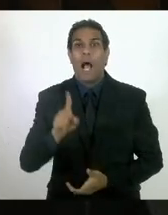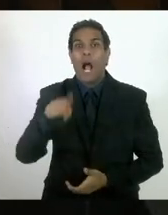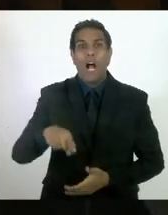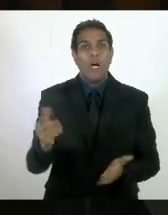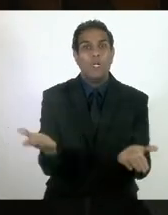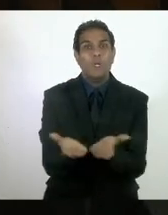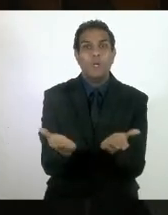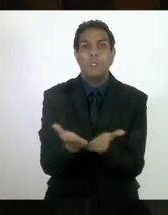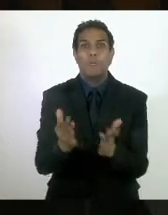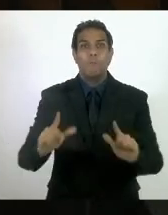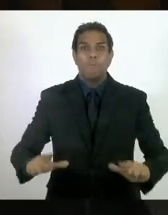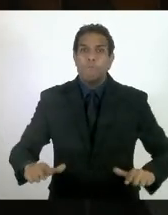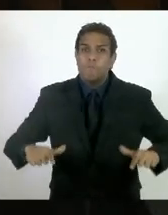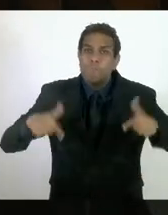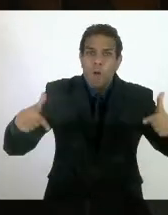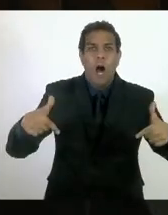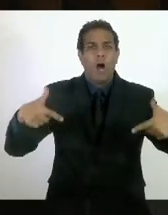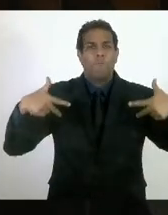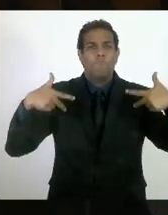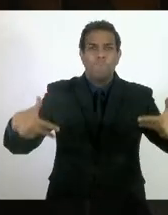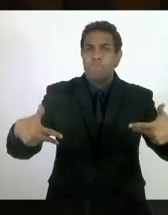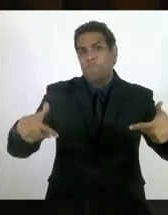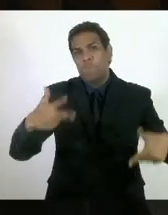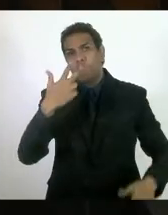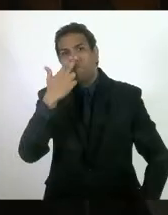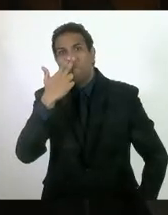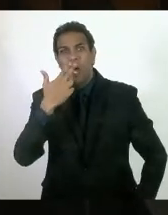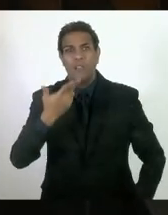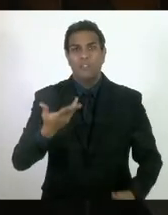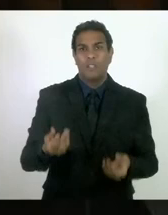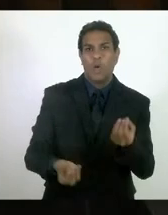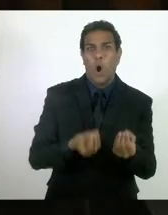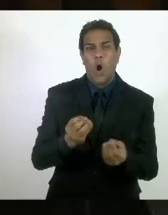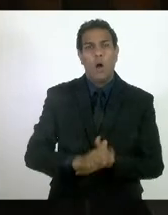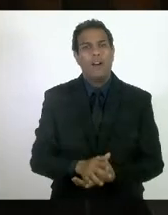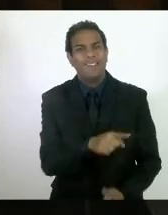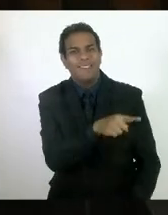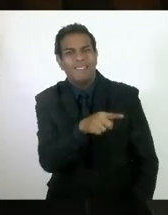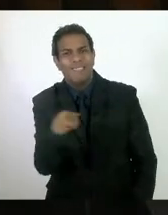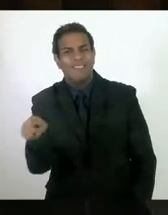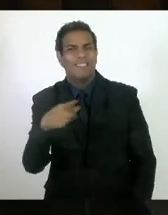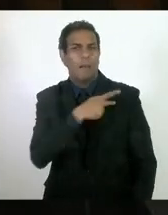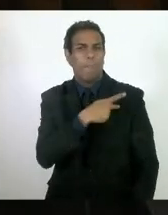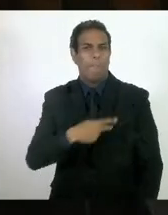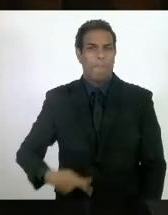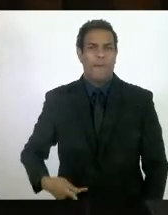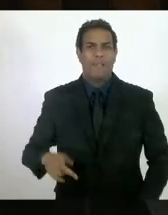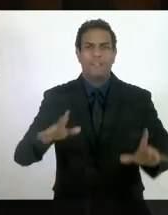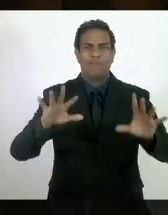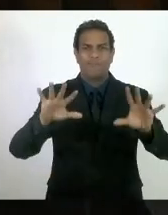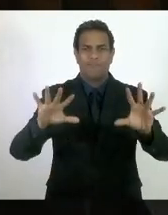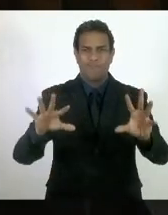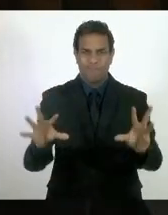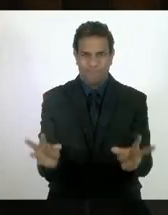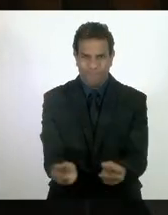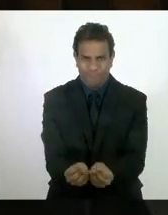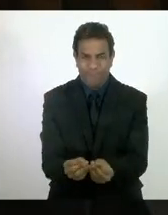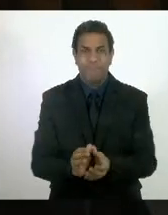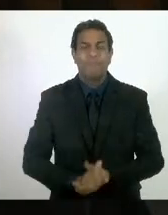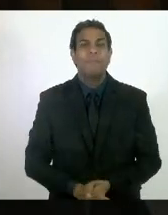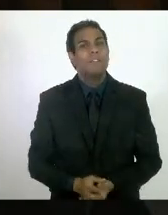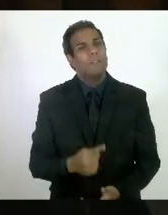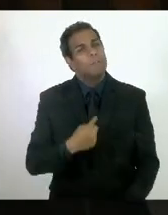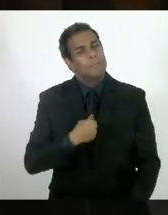o evangélico radical só pode ser a senhora Presidente eu termino aqui o